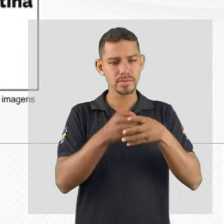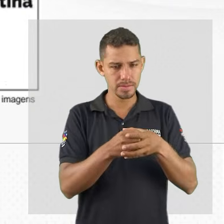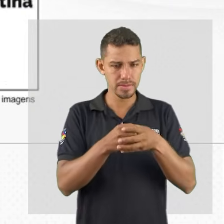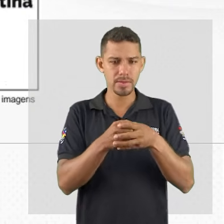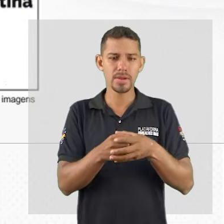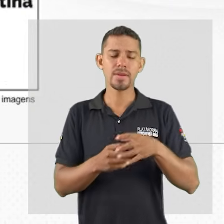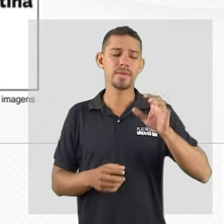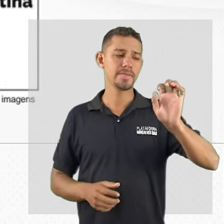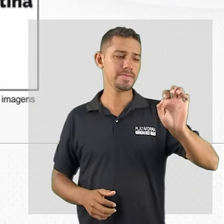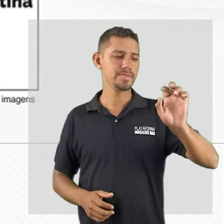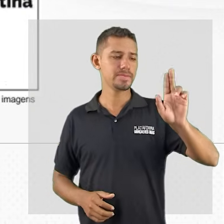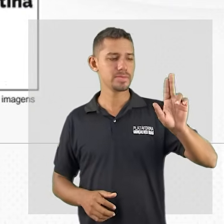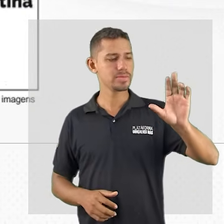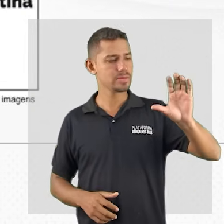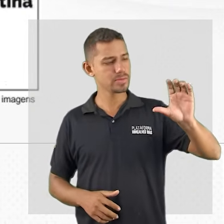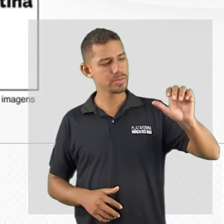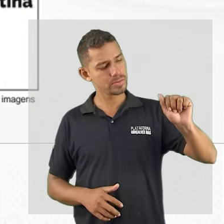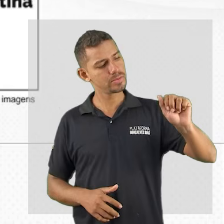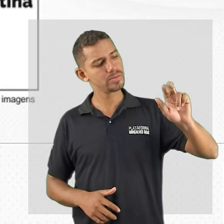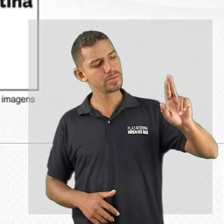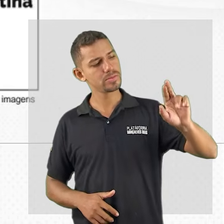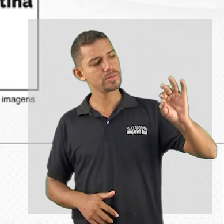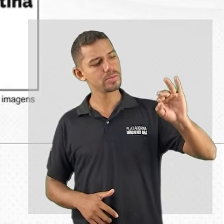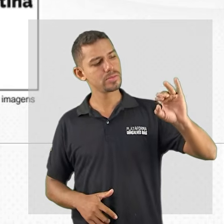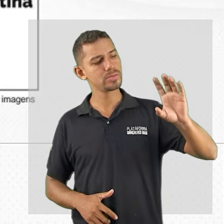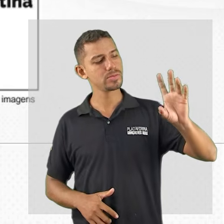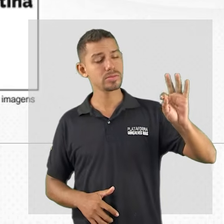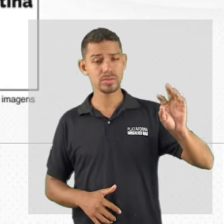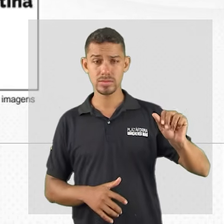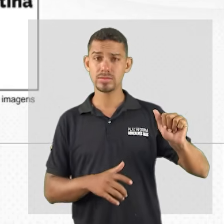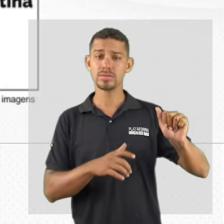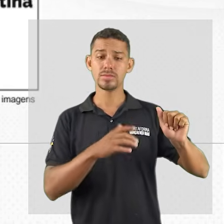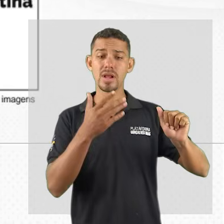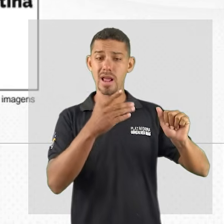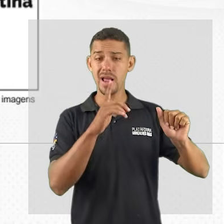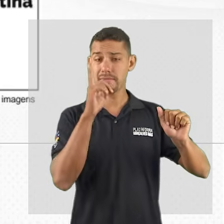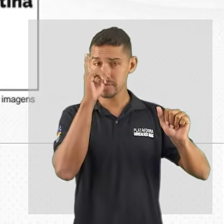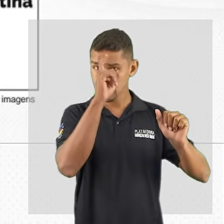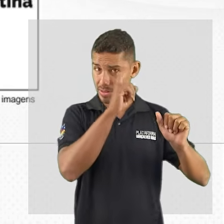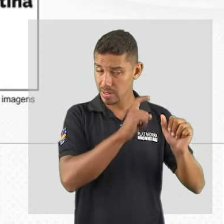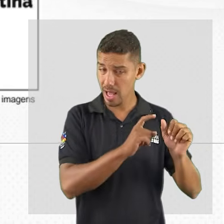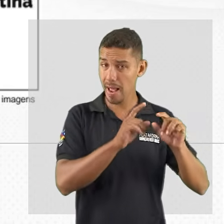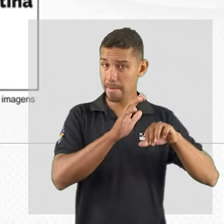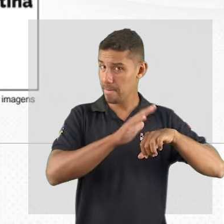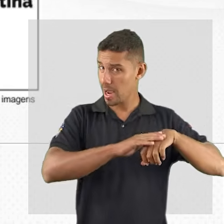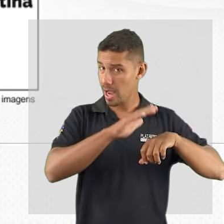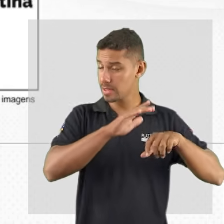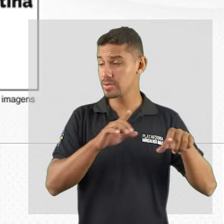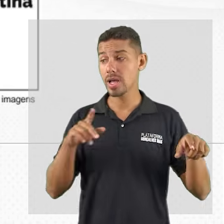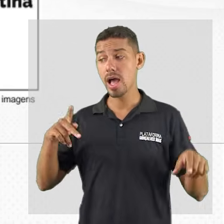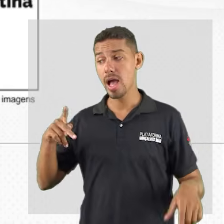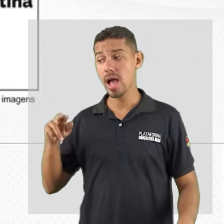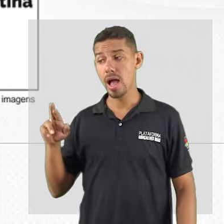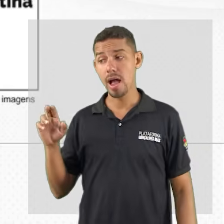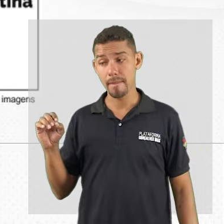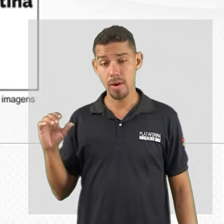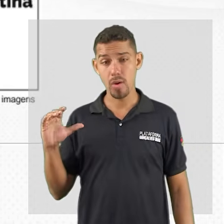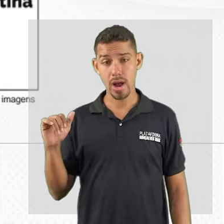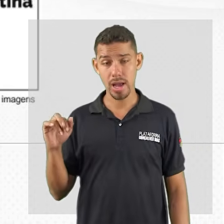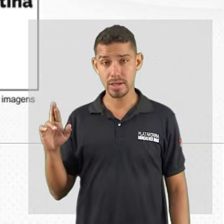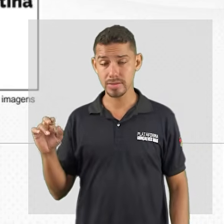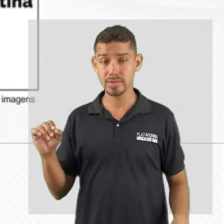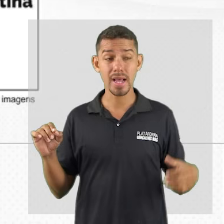eucarióticas, pessoal, elas são células, novamente, um pouquinho mais complexas, do que as células procarióticas, e a sua